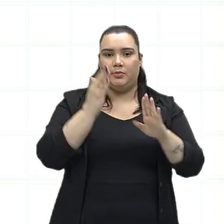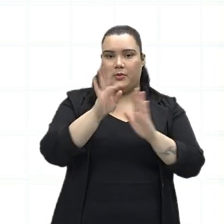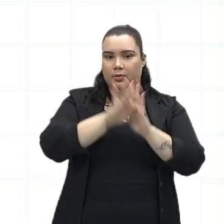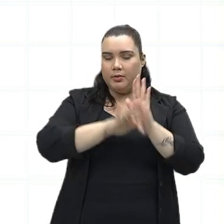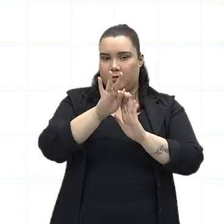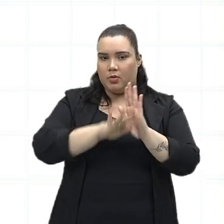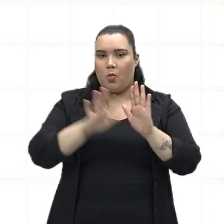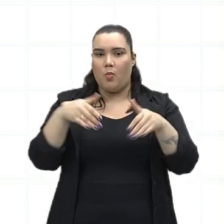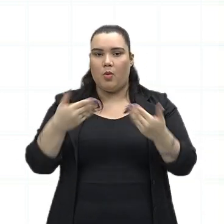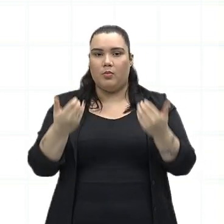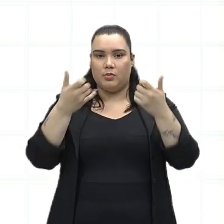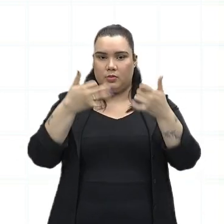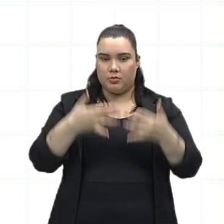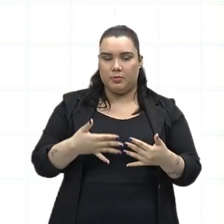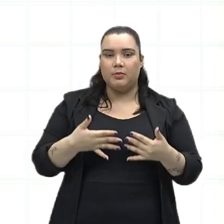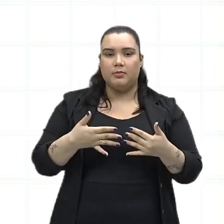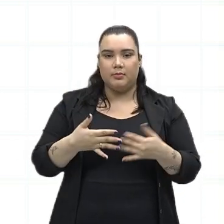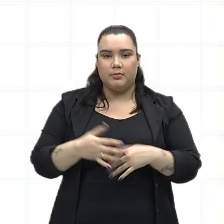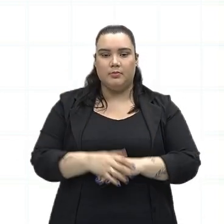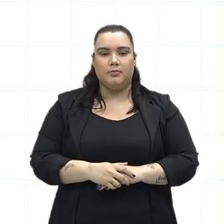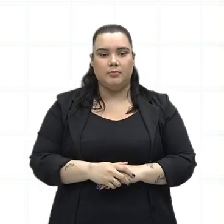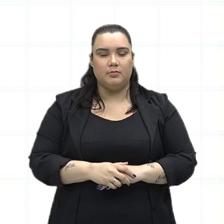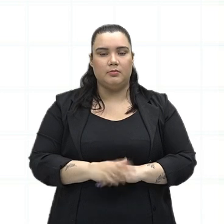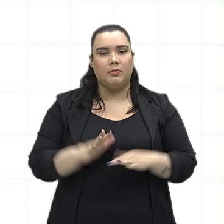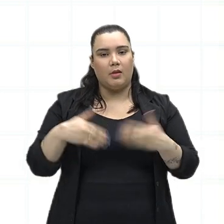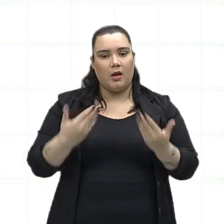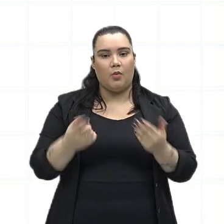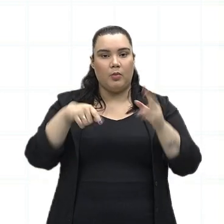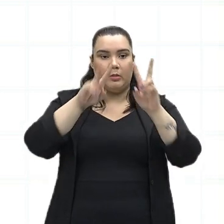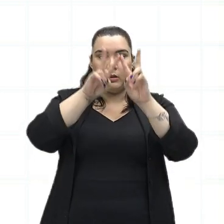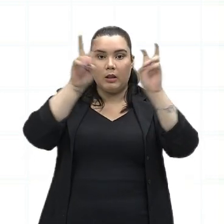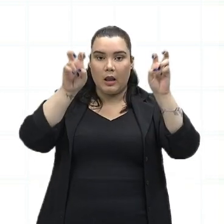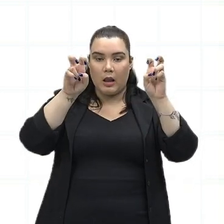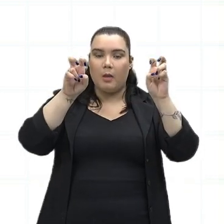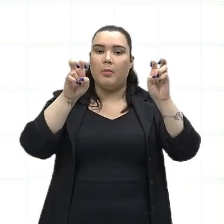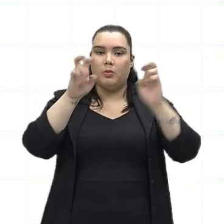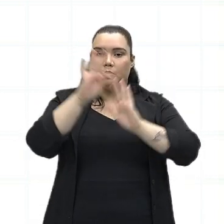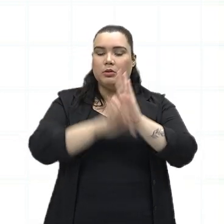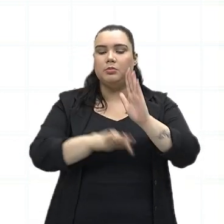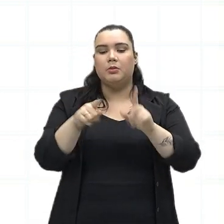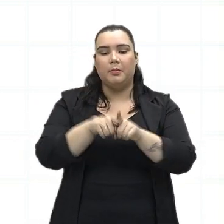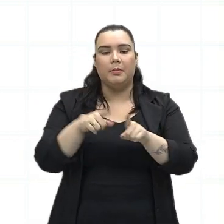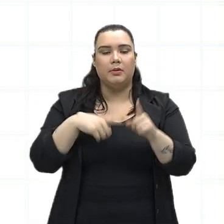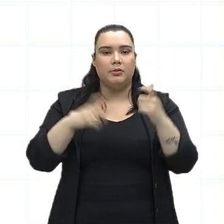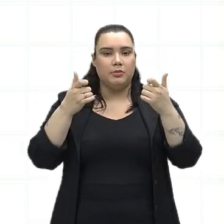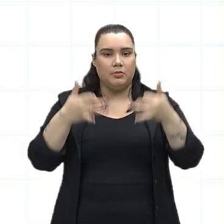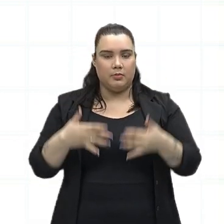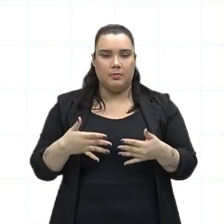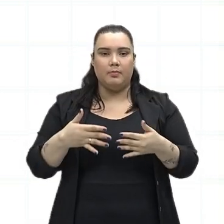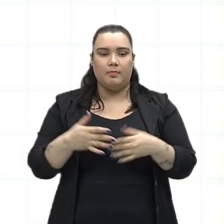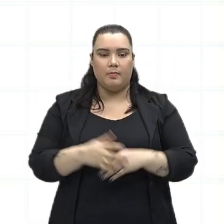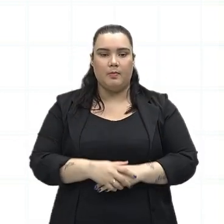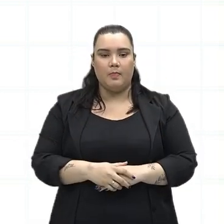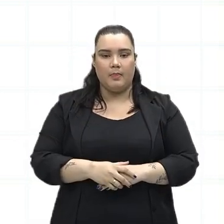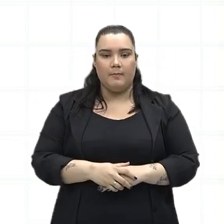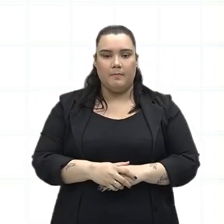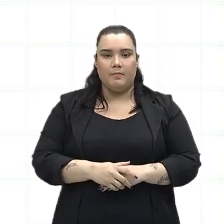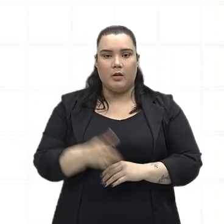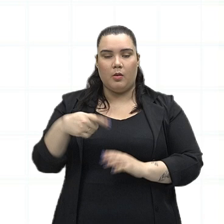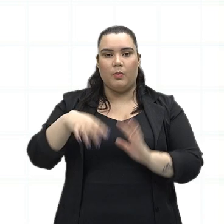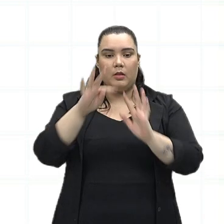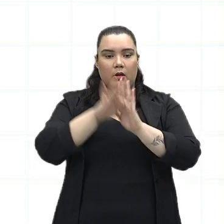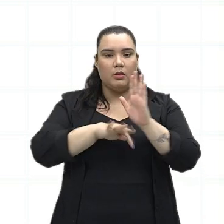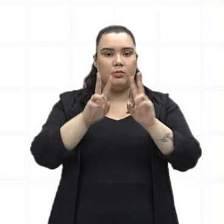sobre o que está falando. E logo lá no título você observa também isso, tá? Que o texto